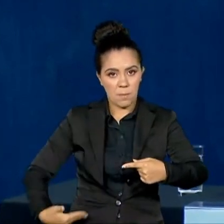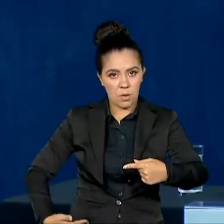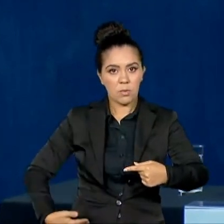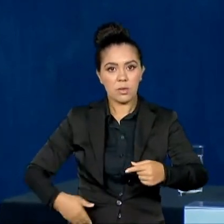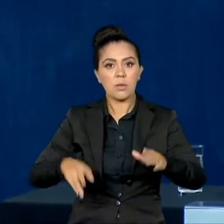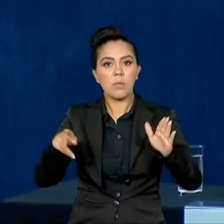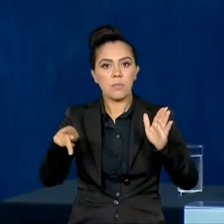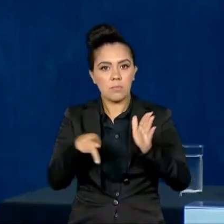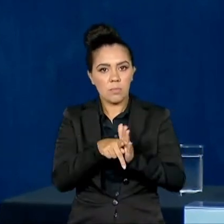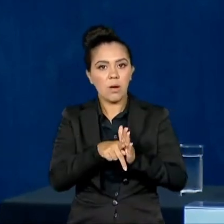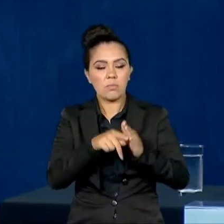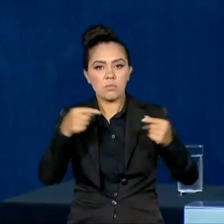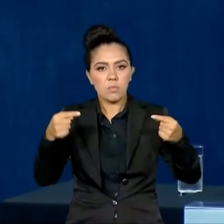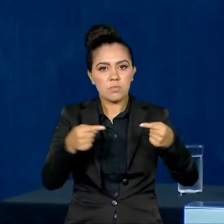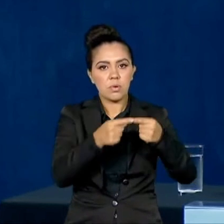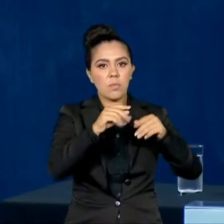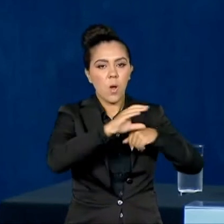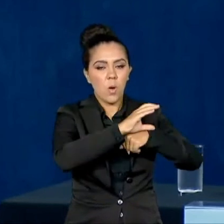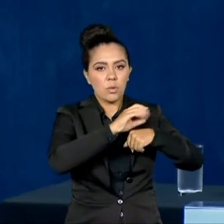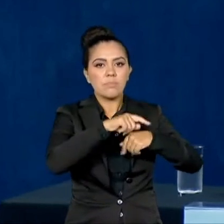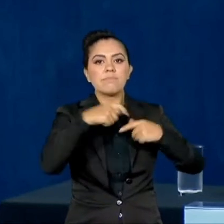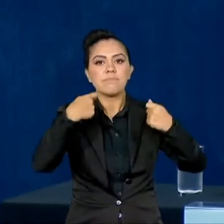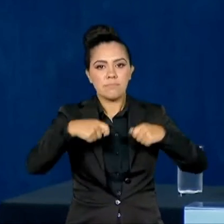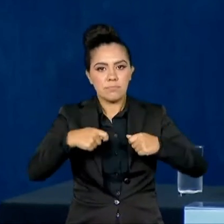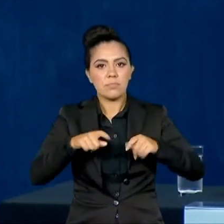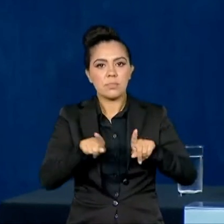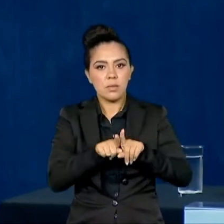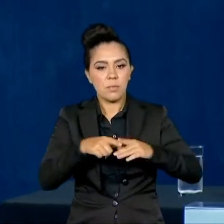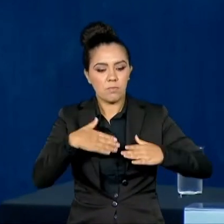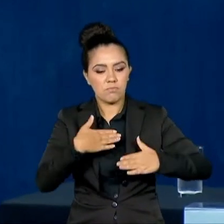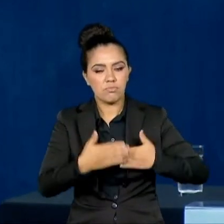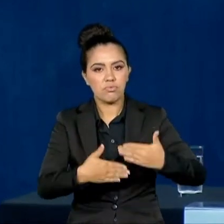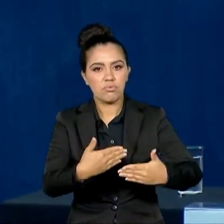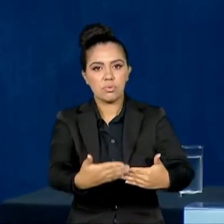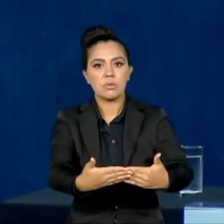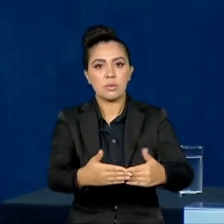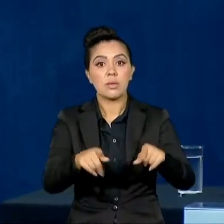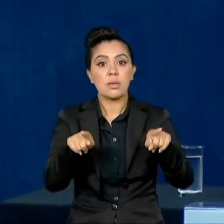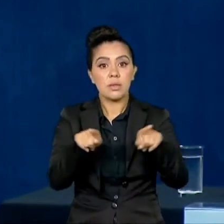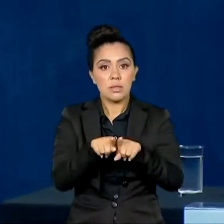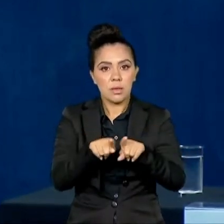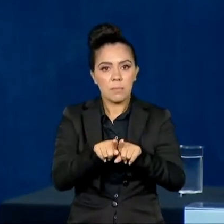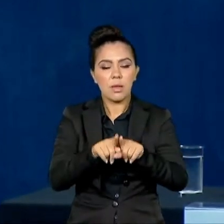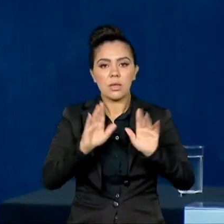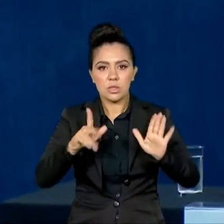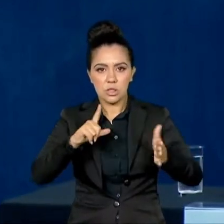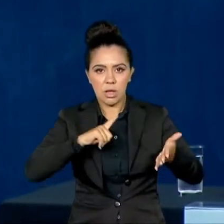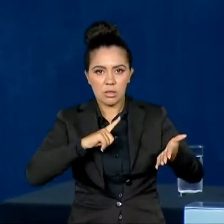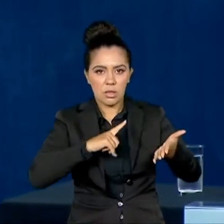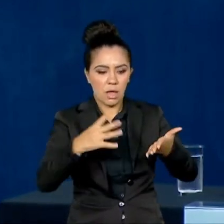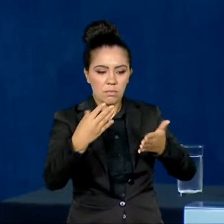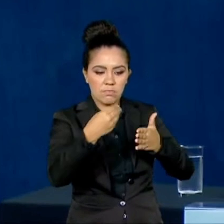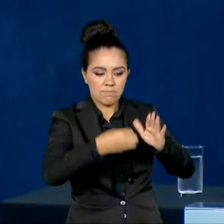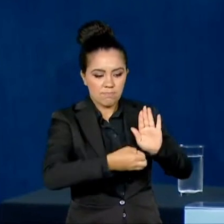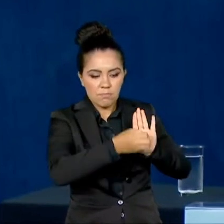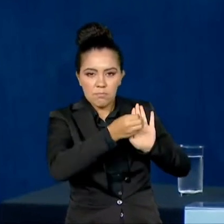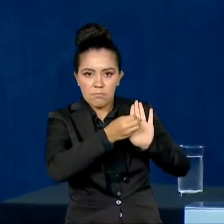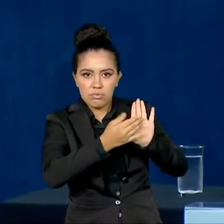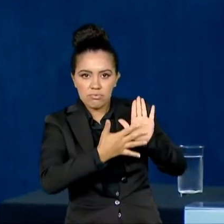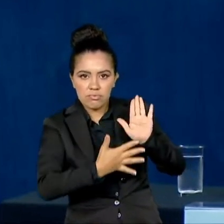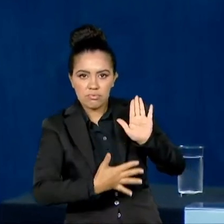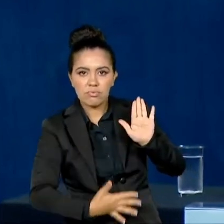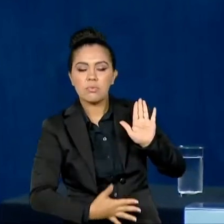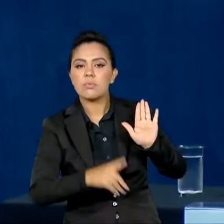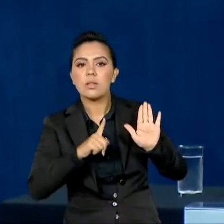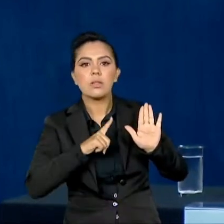pelo Constituinte sejam efetivamente concebidas e que as que forem prescritas sejam consumadas sempre